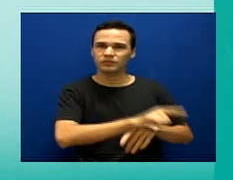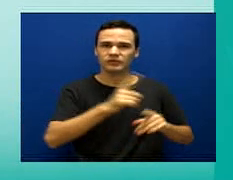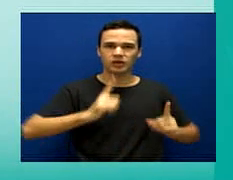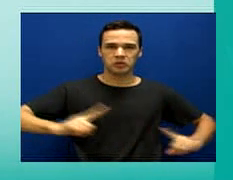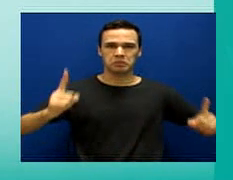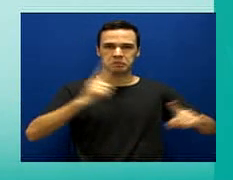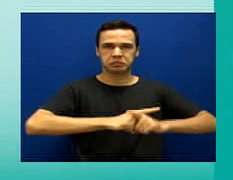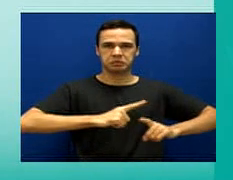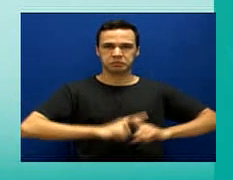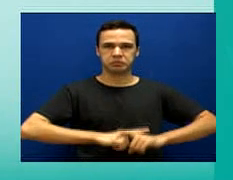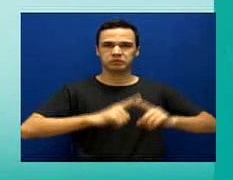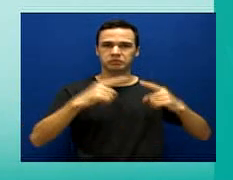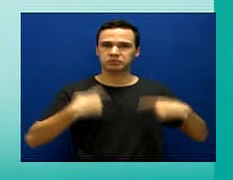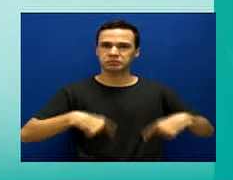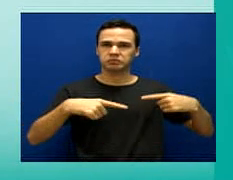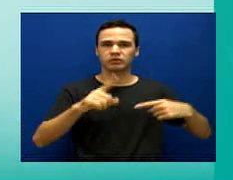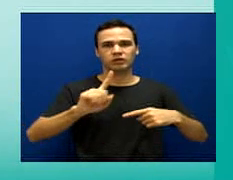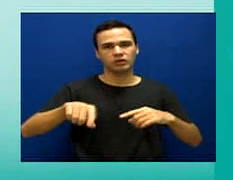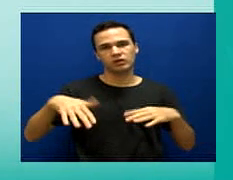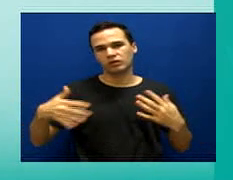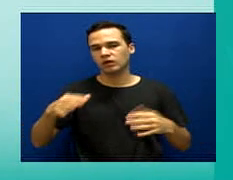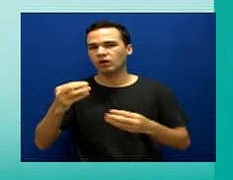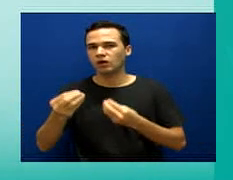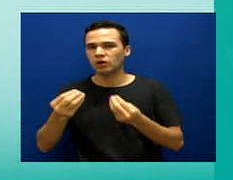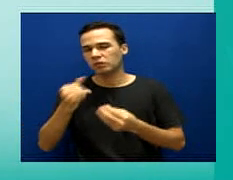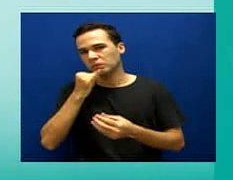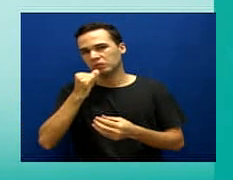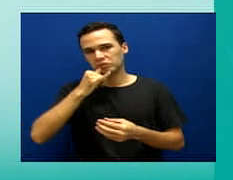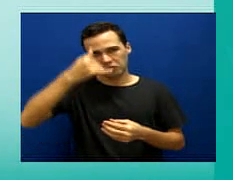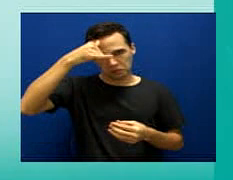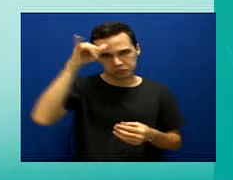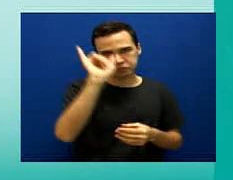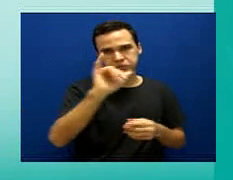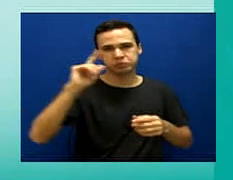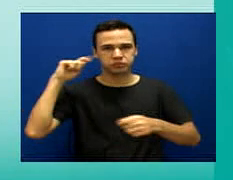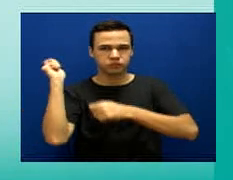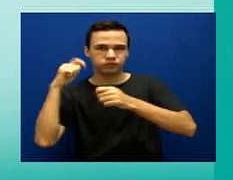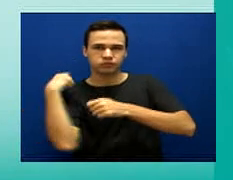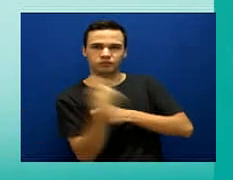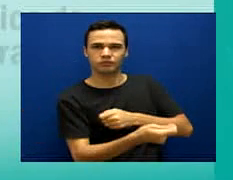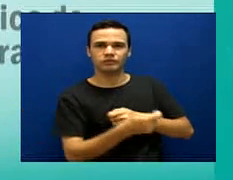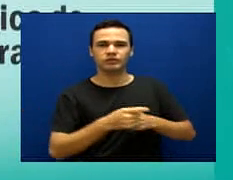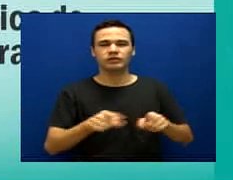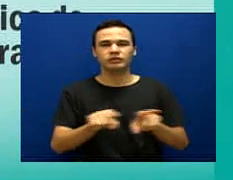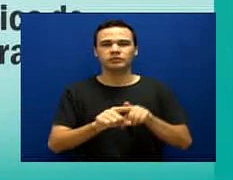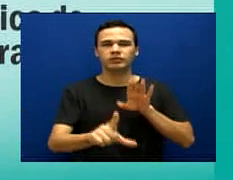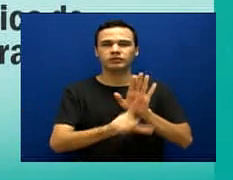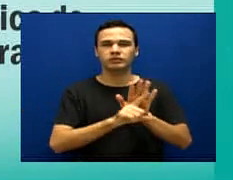ou exibição de montaria, como rodeios e vaquejadas no município. A Lei